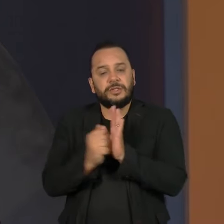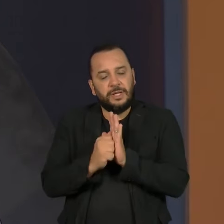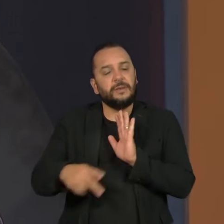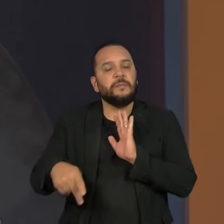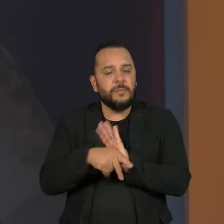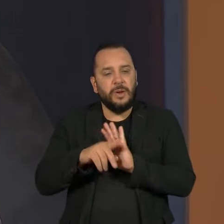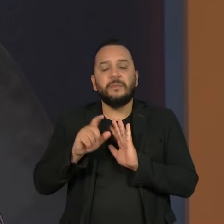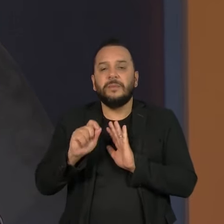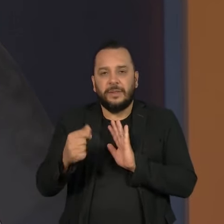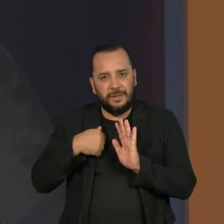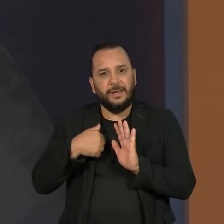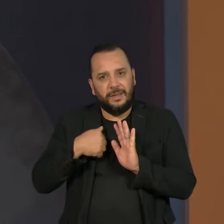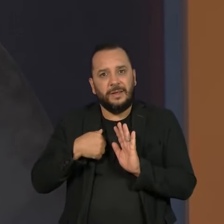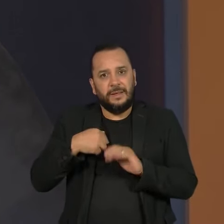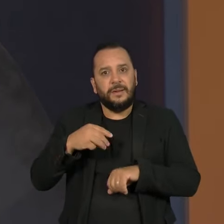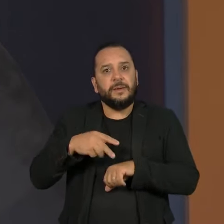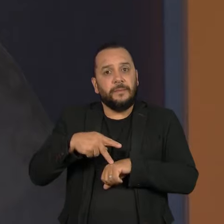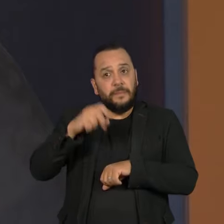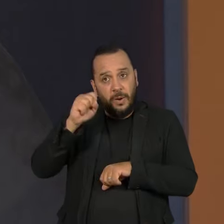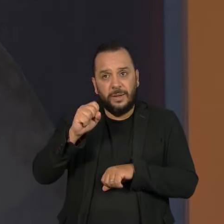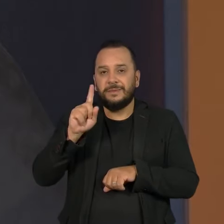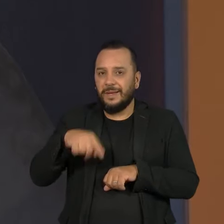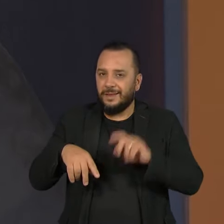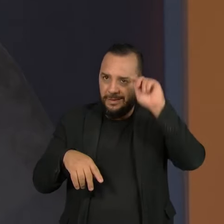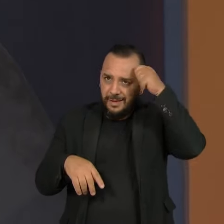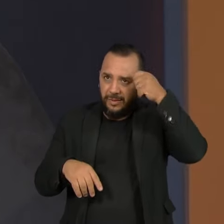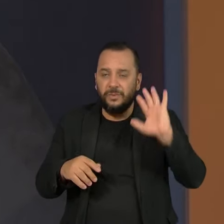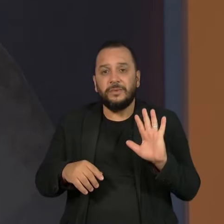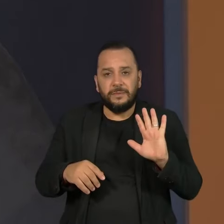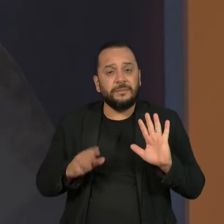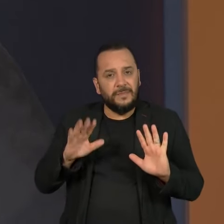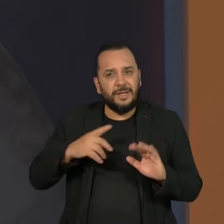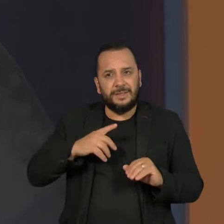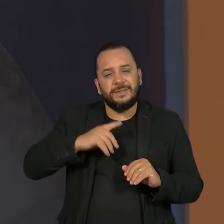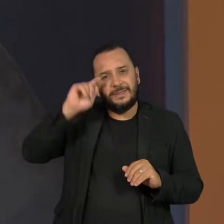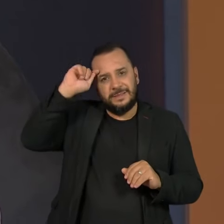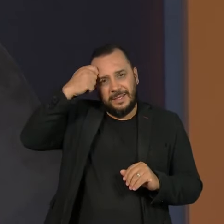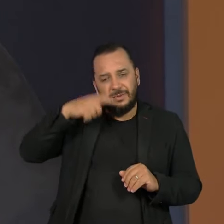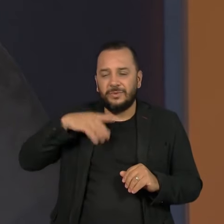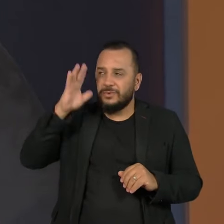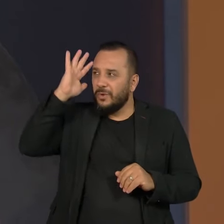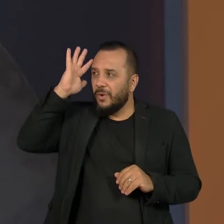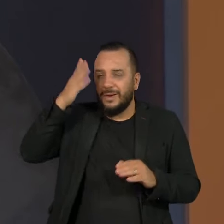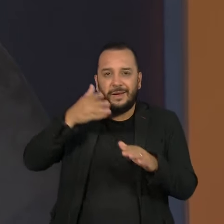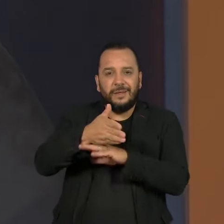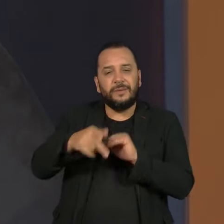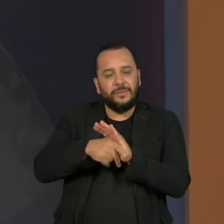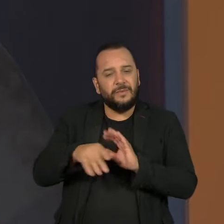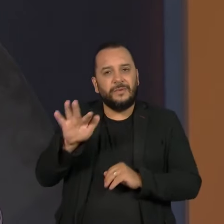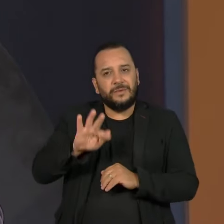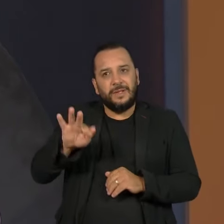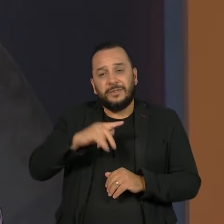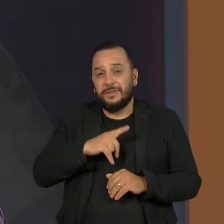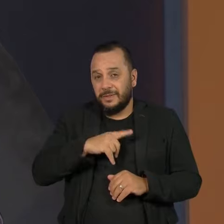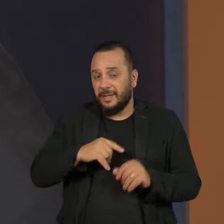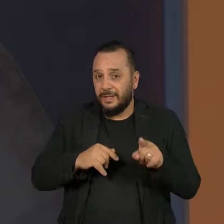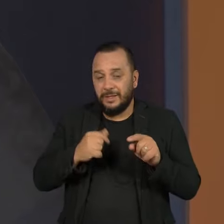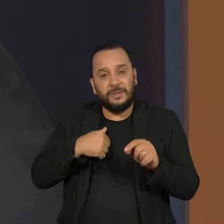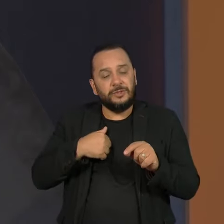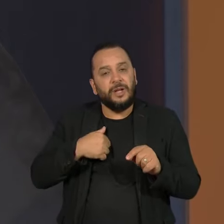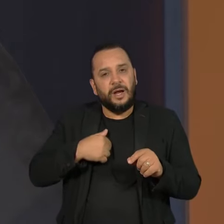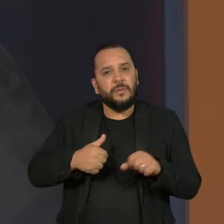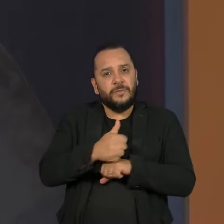negro. Mas, apesar da baixa inclusão, negros estão vivendo o sonho acadêmico e um deles é o doutorando em